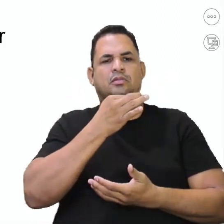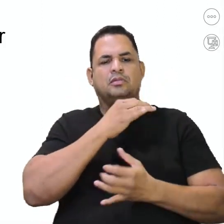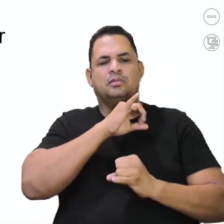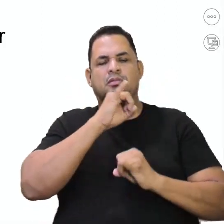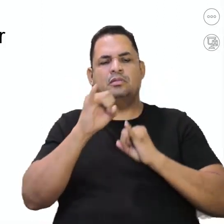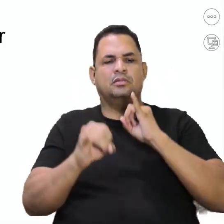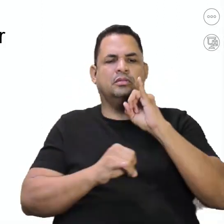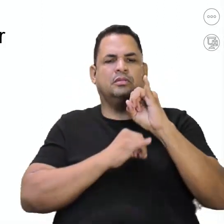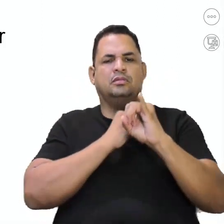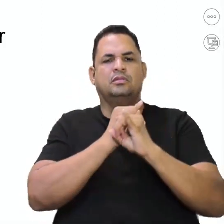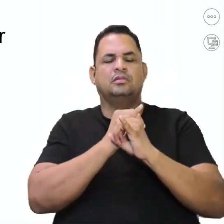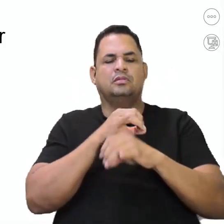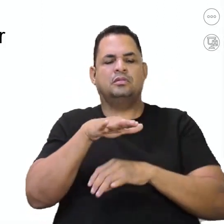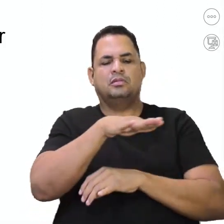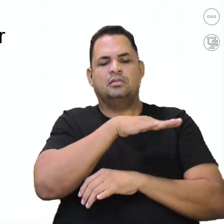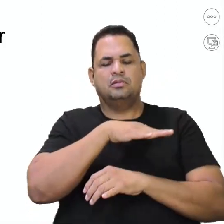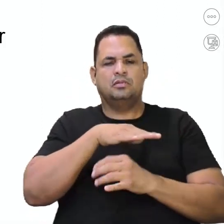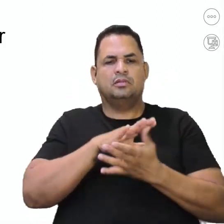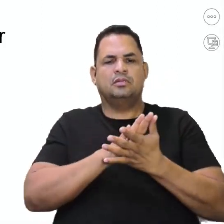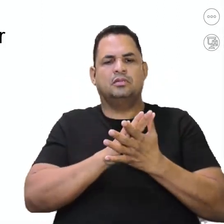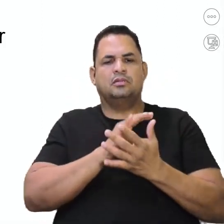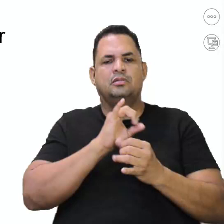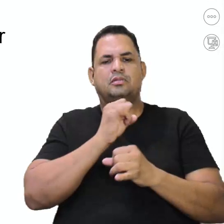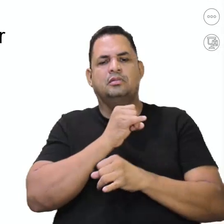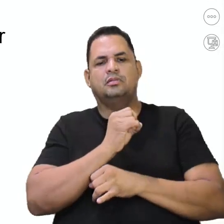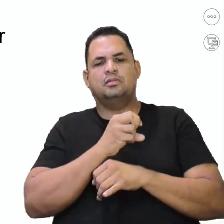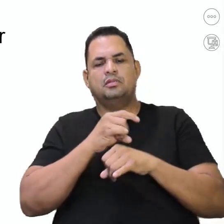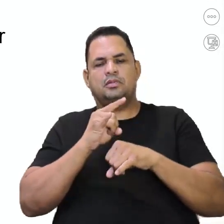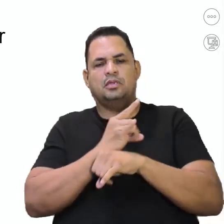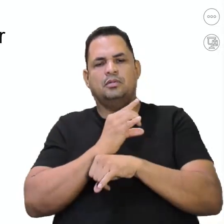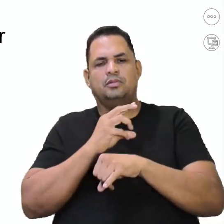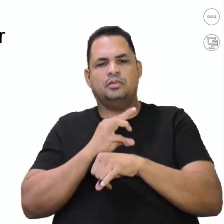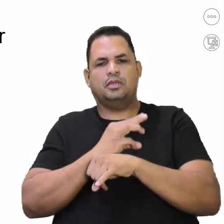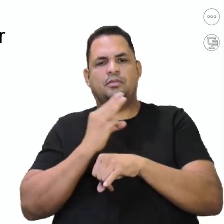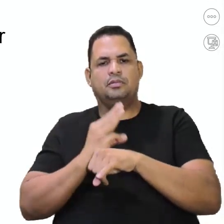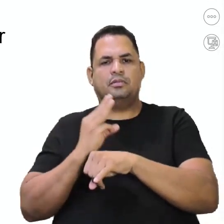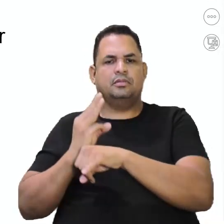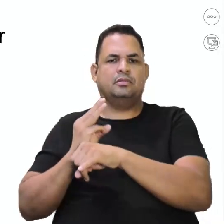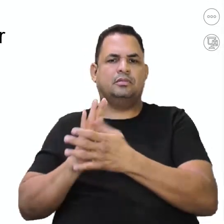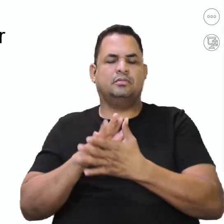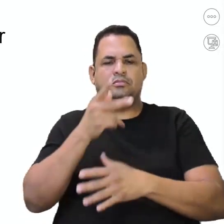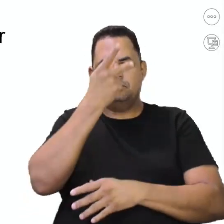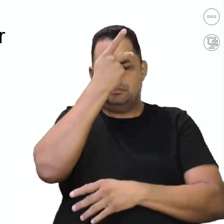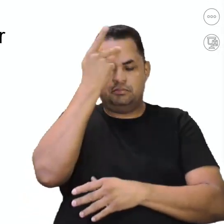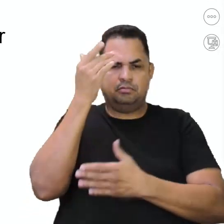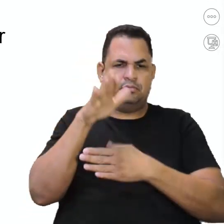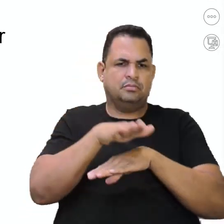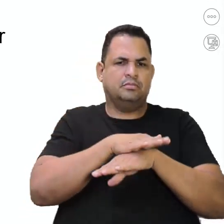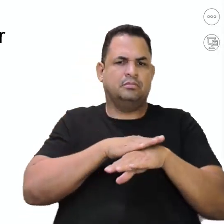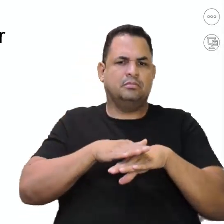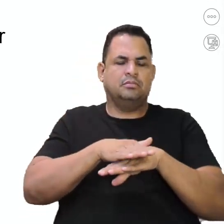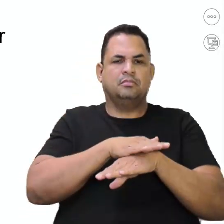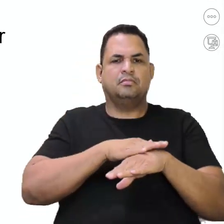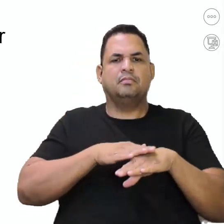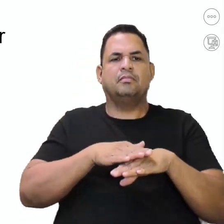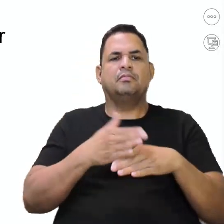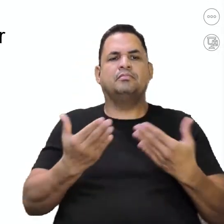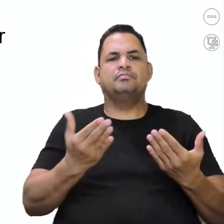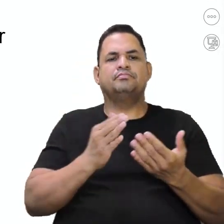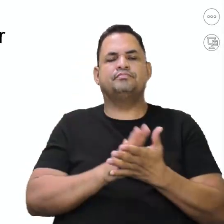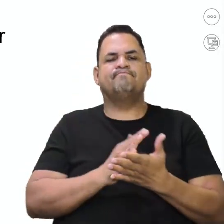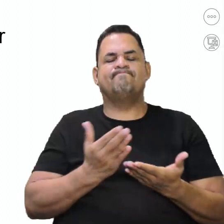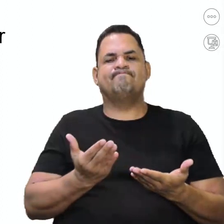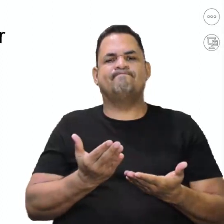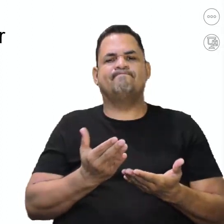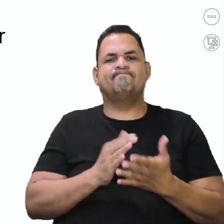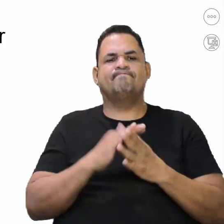discussão online num site onde as pessoas podem ter conversações em